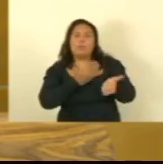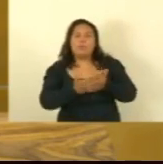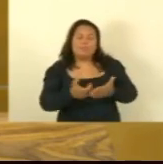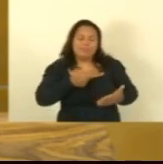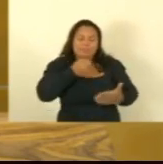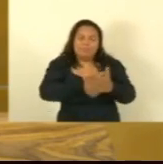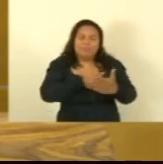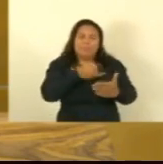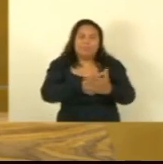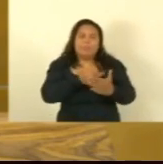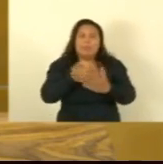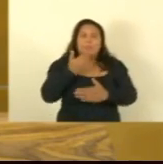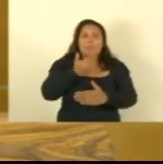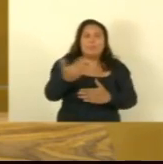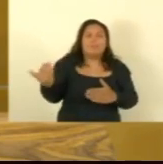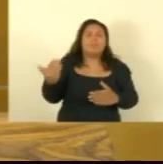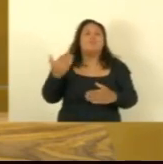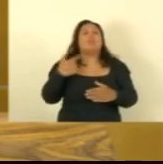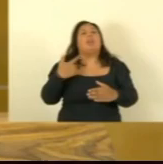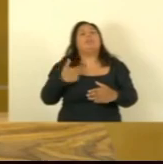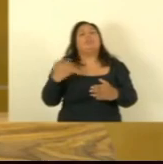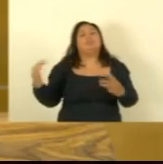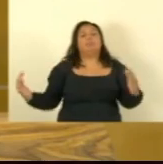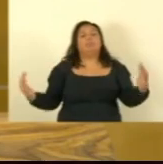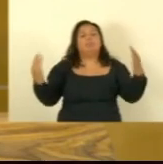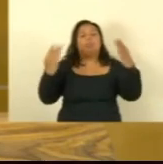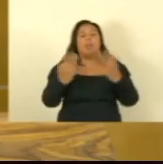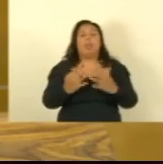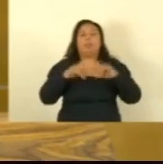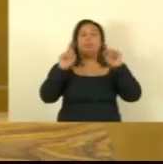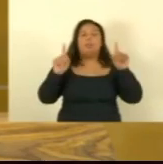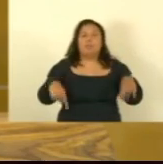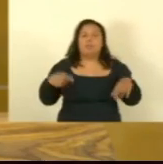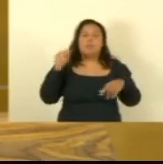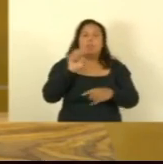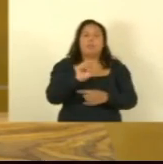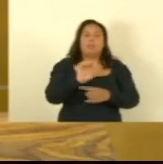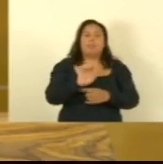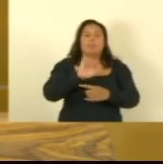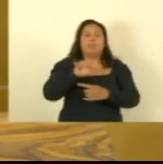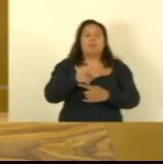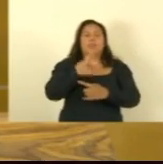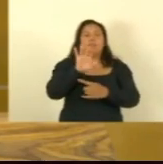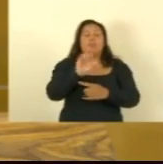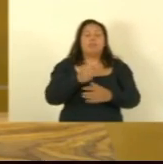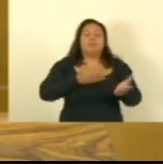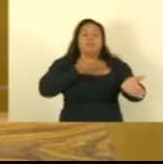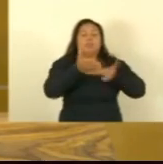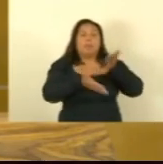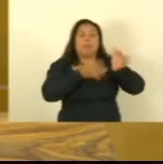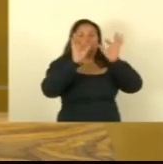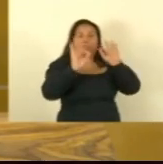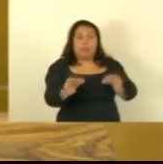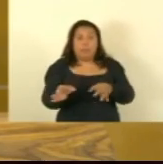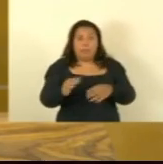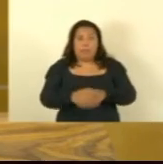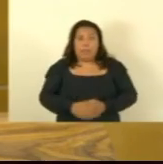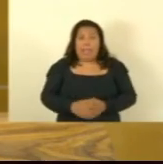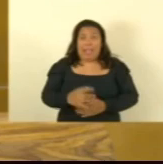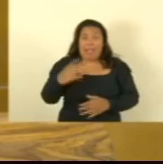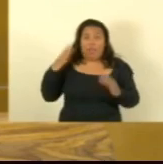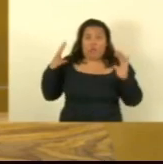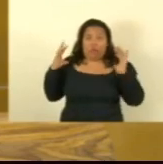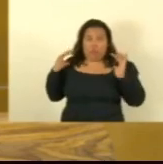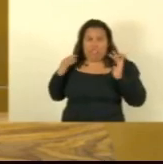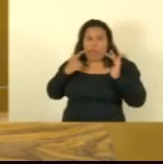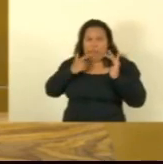a recomposição do efetivo da SEJU e também um tratamento digno. Nesse feriado, nós tivemos um problema sério